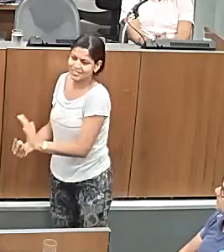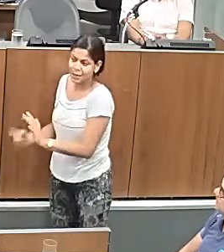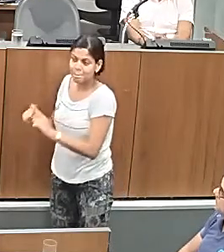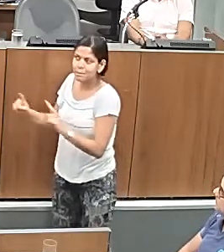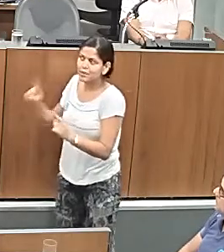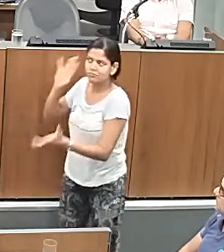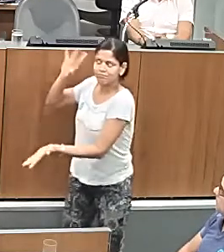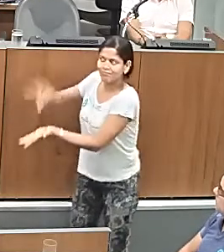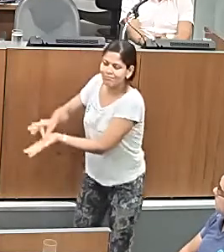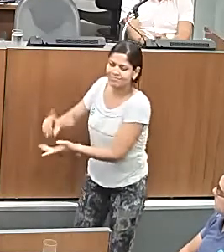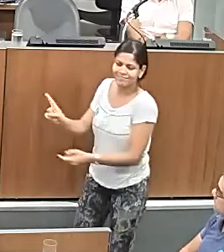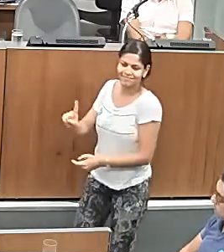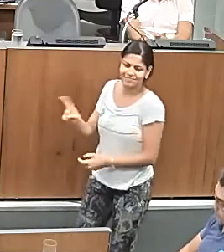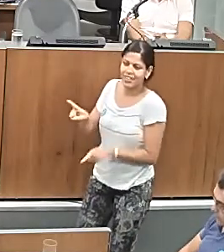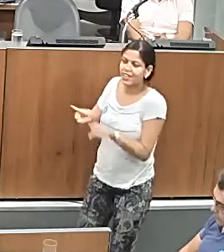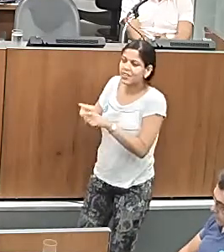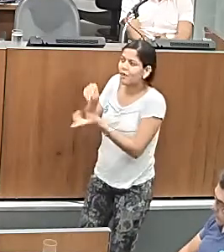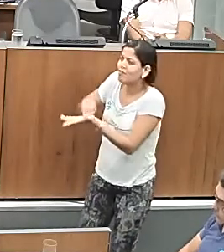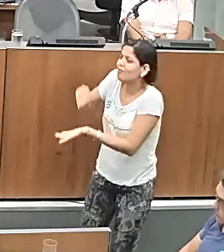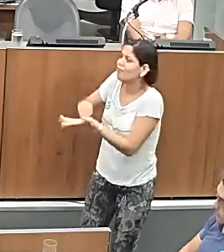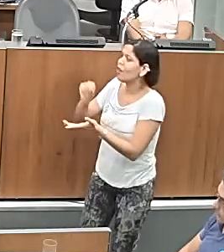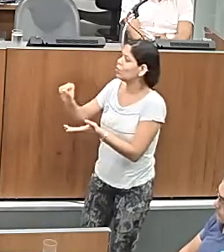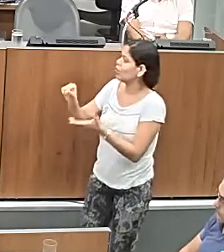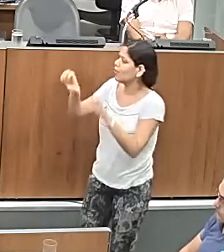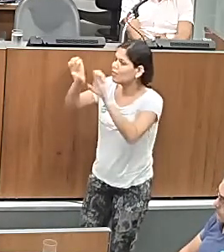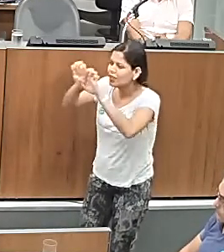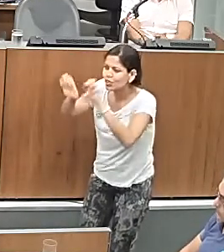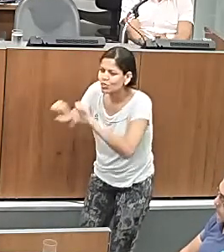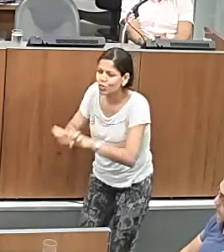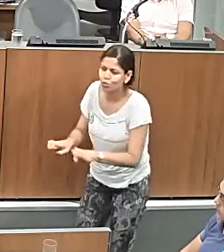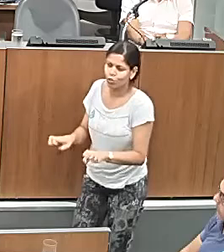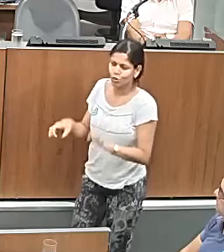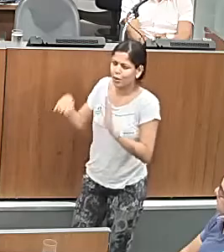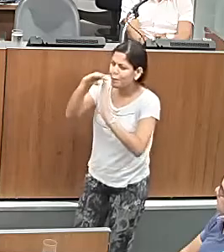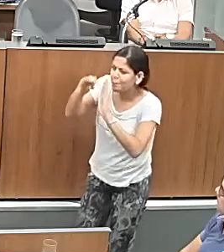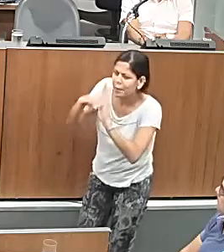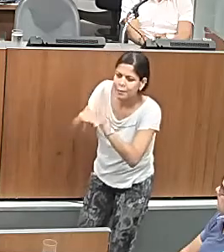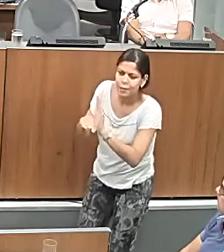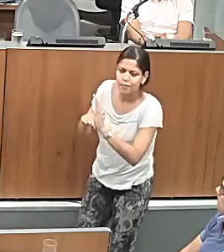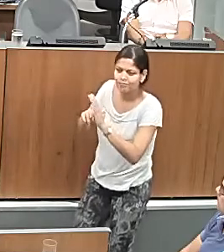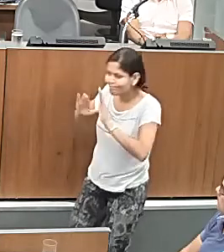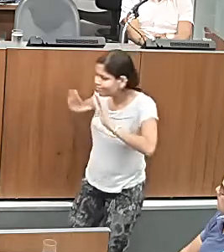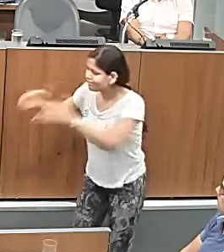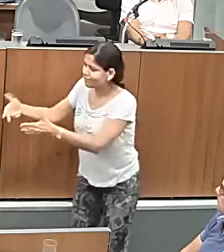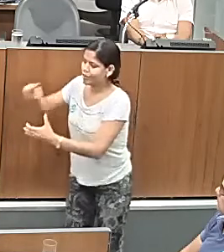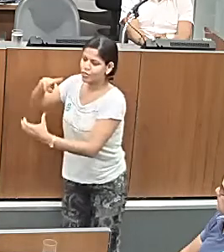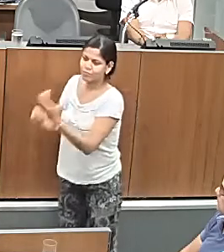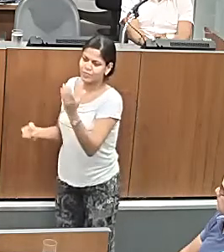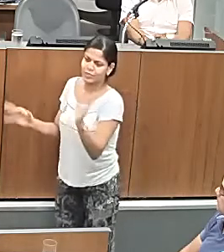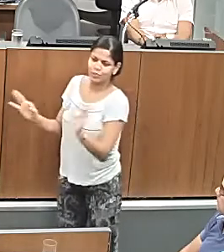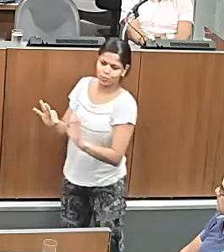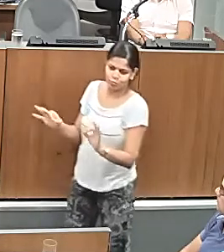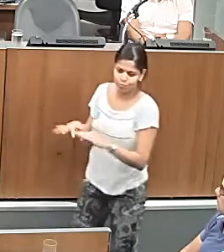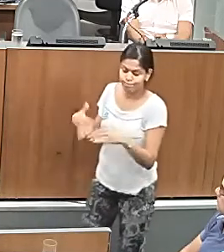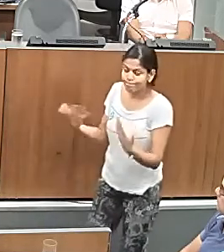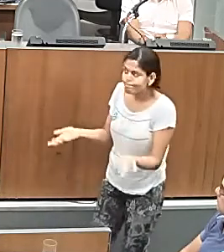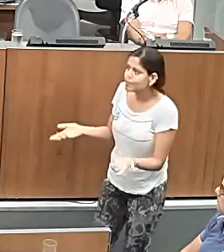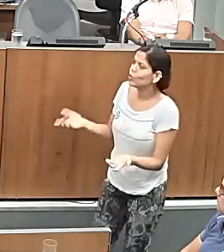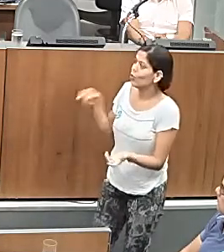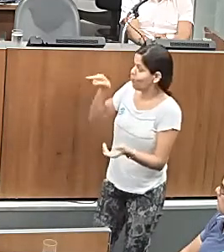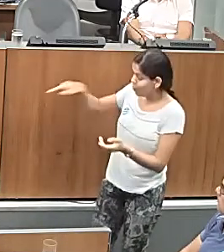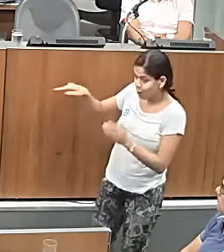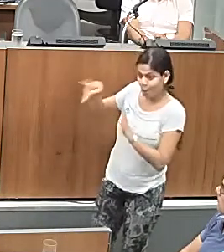Nós podemos dizer que nós temos, na rede municipal de Betim, classes na perspectiva de educação